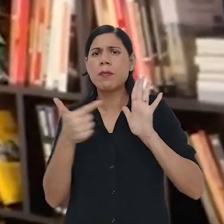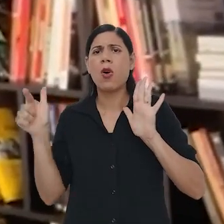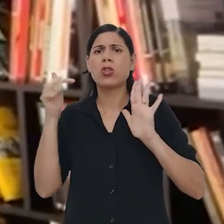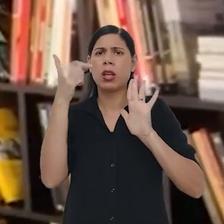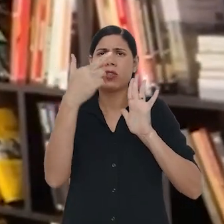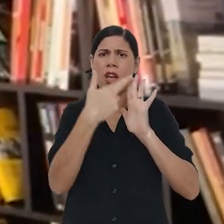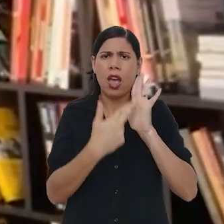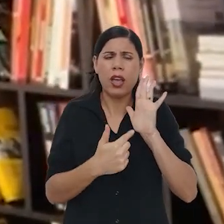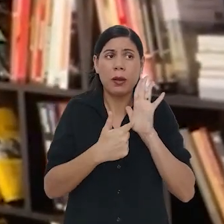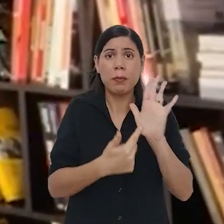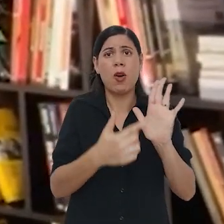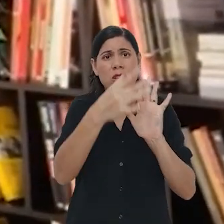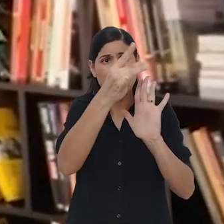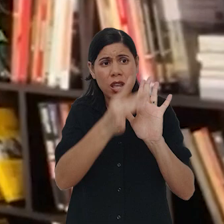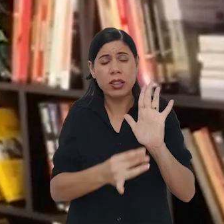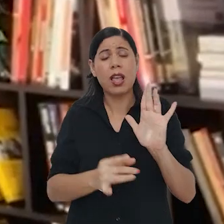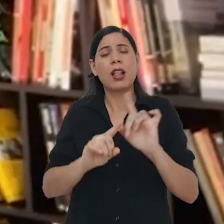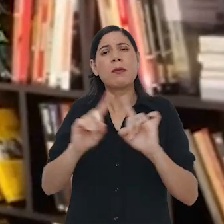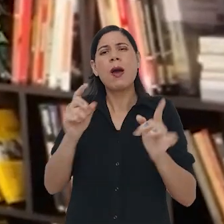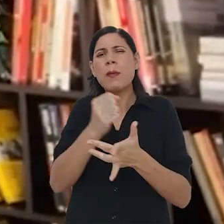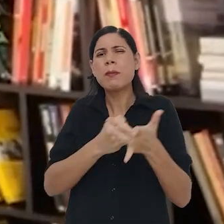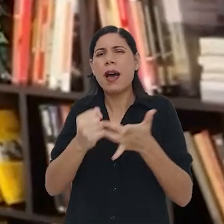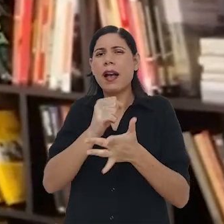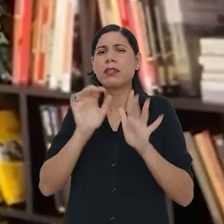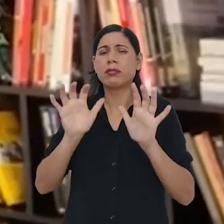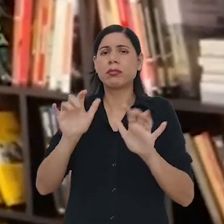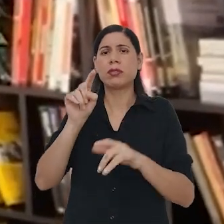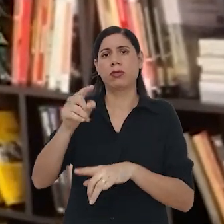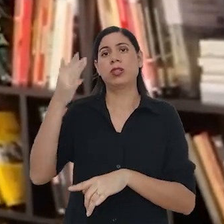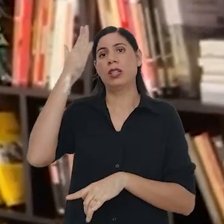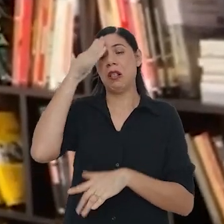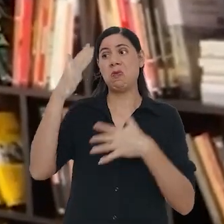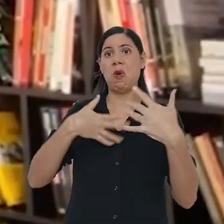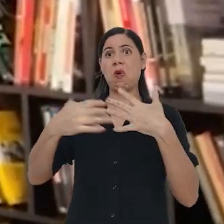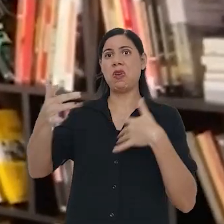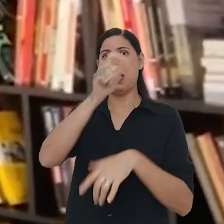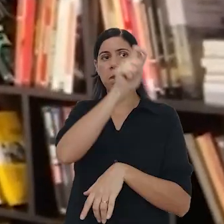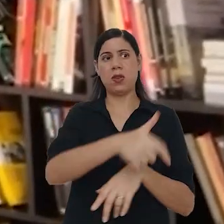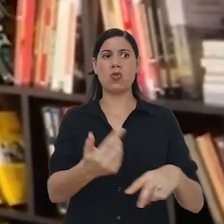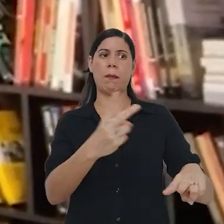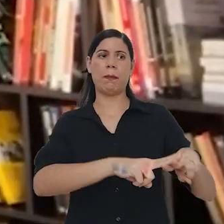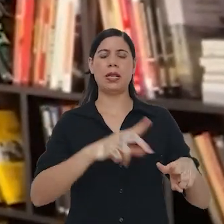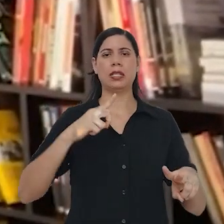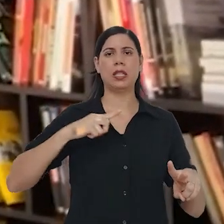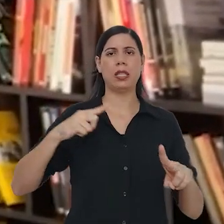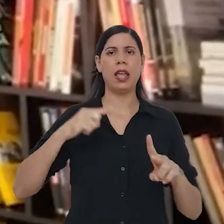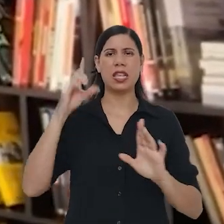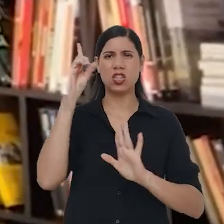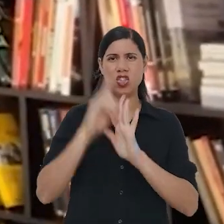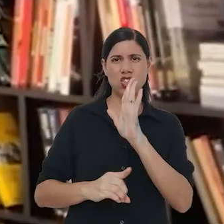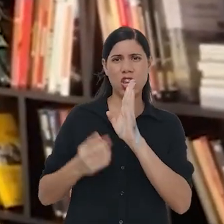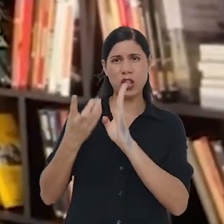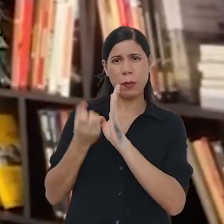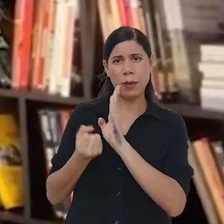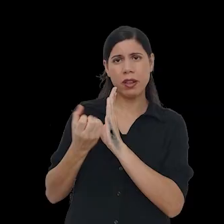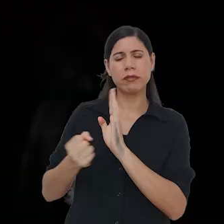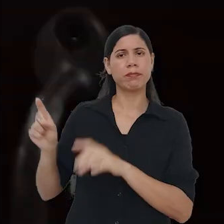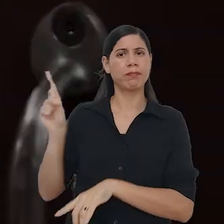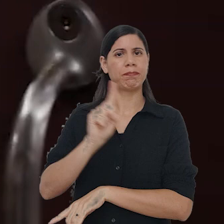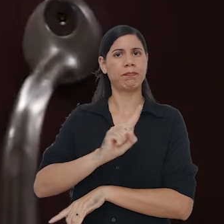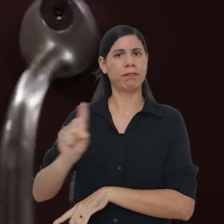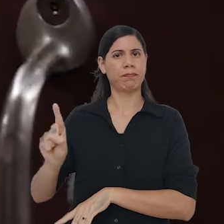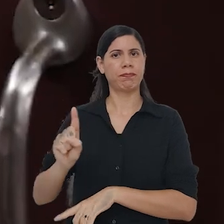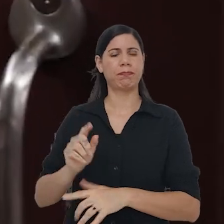o básico é isso, para a gente poder desmistificar a história de que qualquer preso tem direito ao auxílio reclusão.